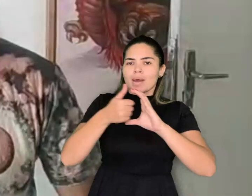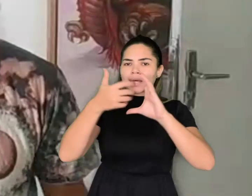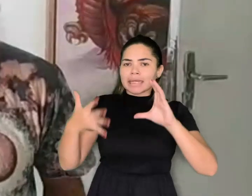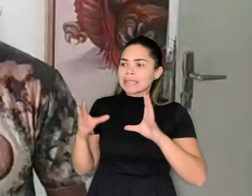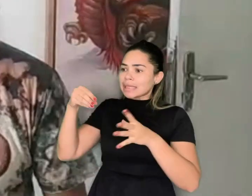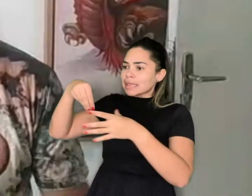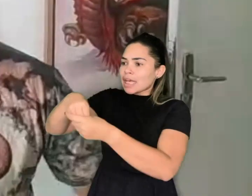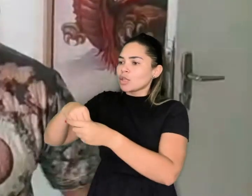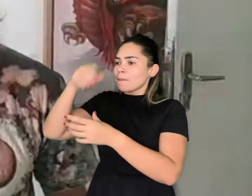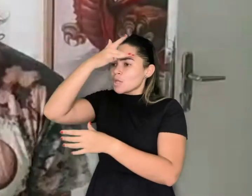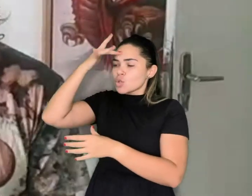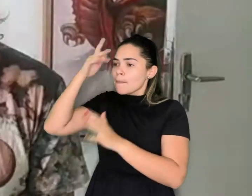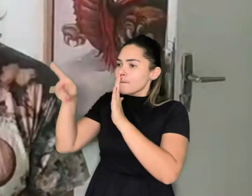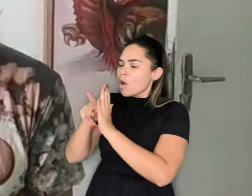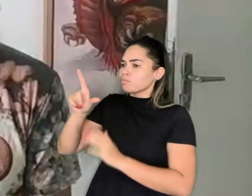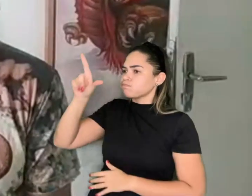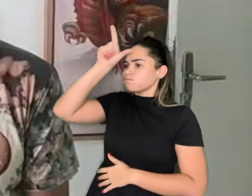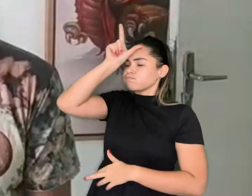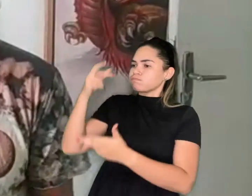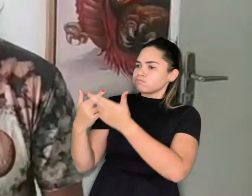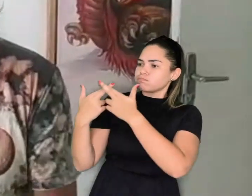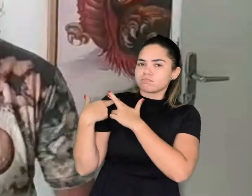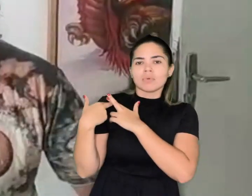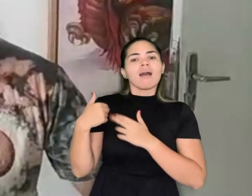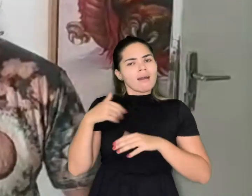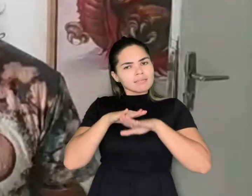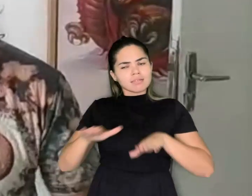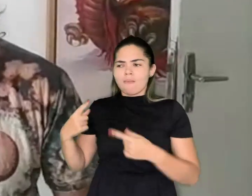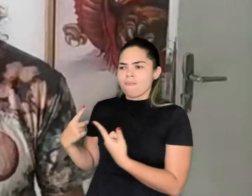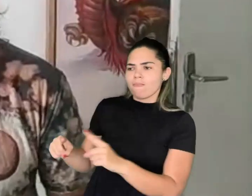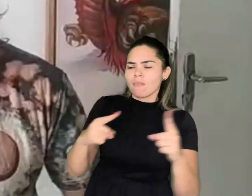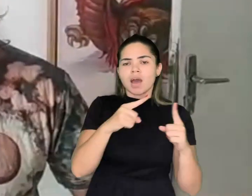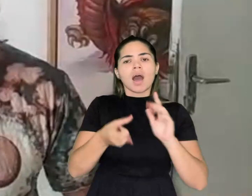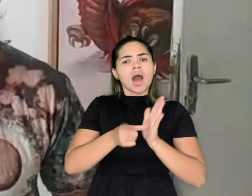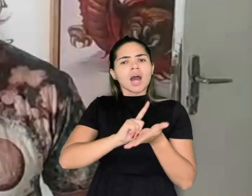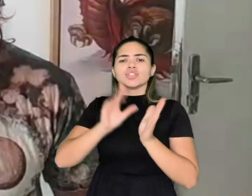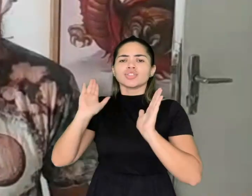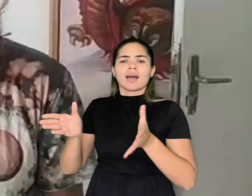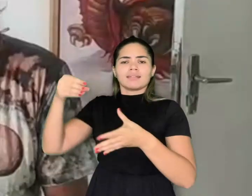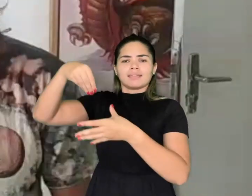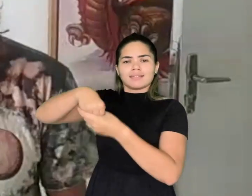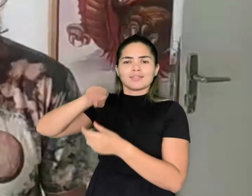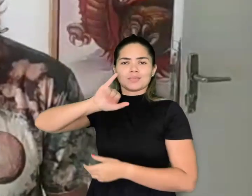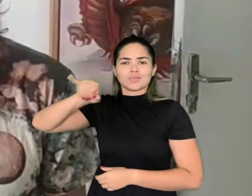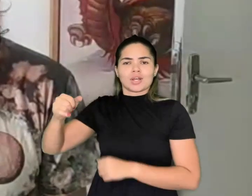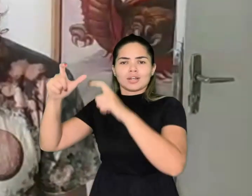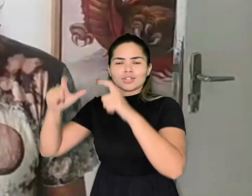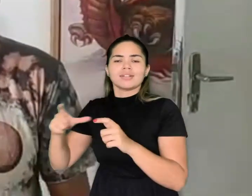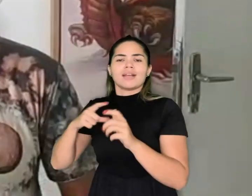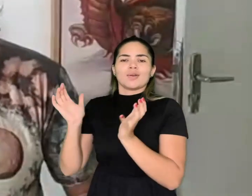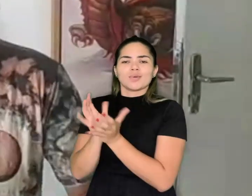características próprias, lideranças próprias, porque esse é o nosso papel, fomentar a cultura, né? Ela está em todo canto, ela já estava lá no Bom